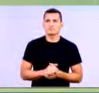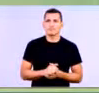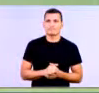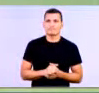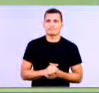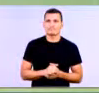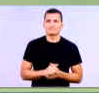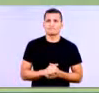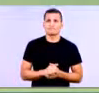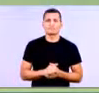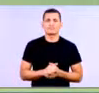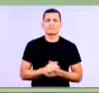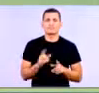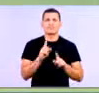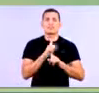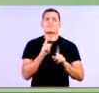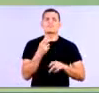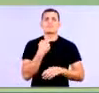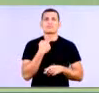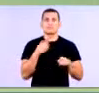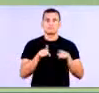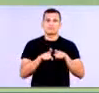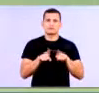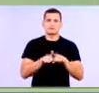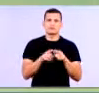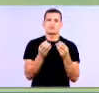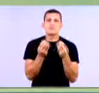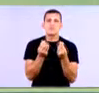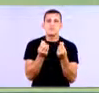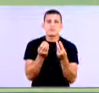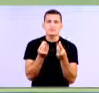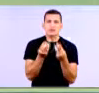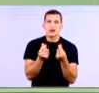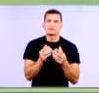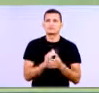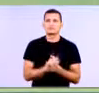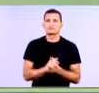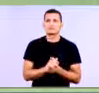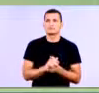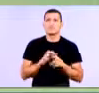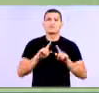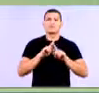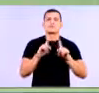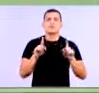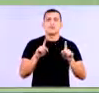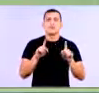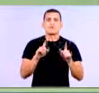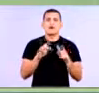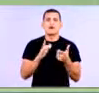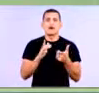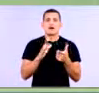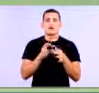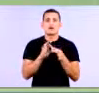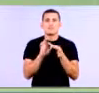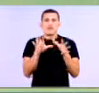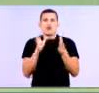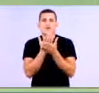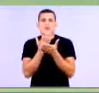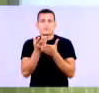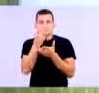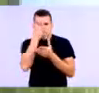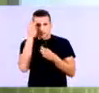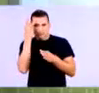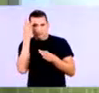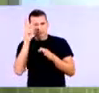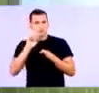conter muitos detalhes. Não abrir exceções a pessoas ou grupos. Lembra aquele